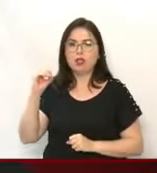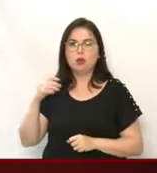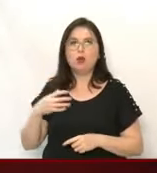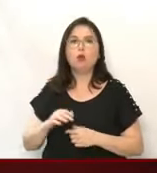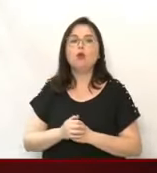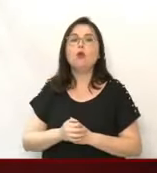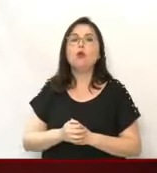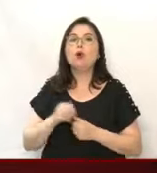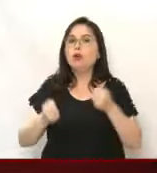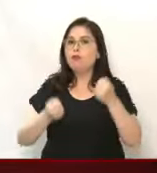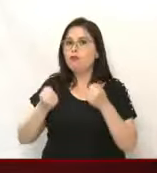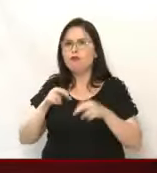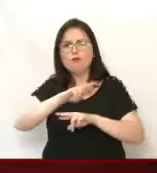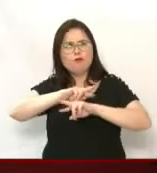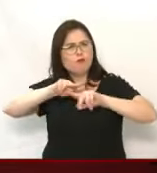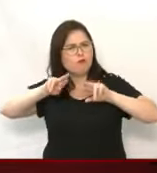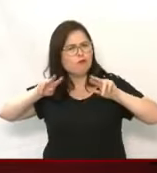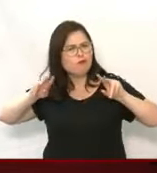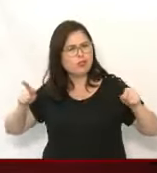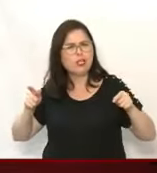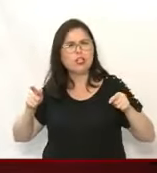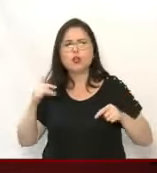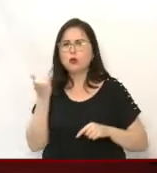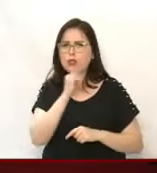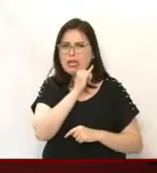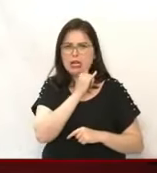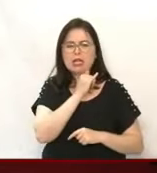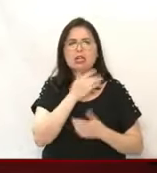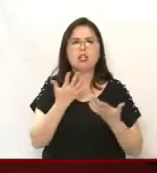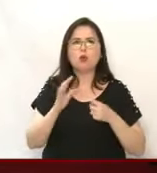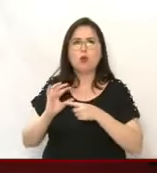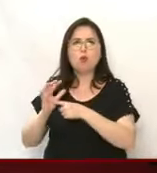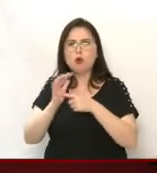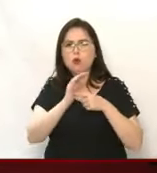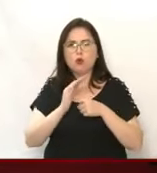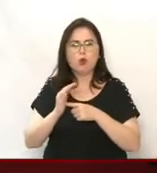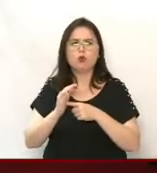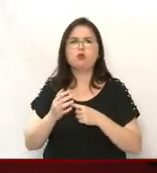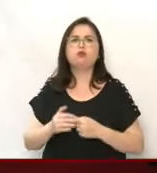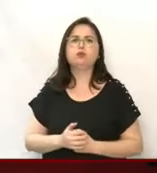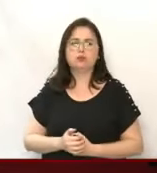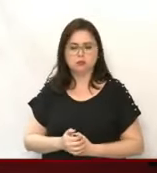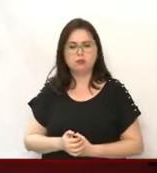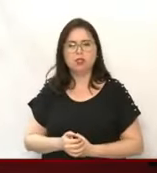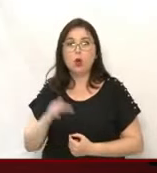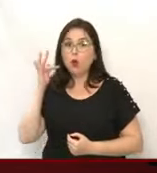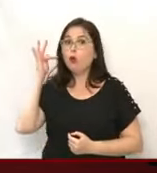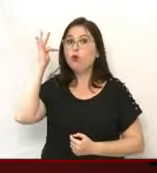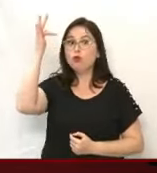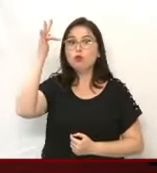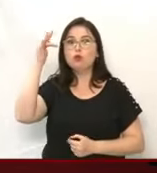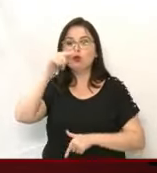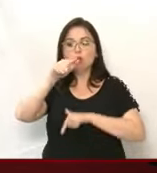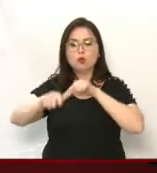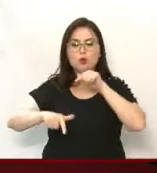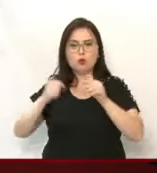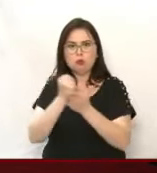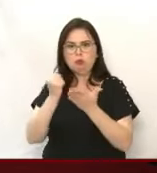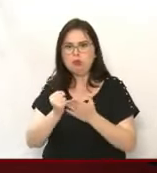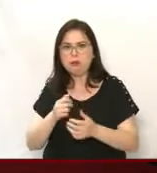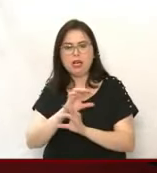veículos, principal indústria aqui da nossa região, são exemplos emblemáticos. O futuro do emprego